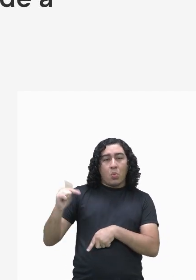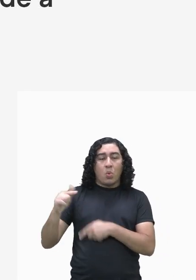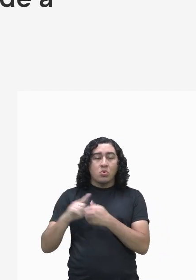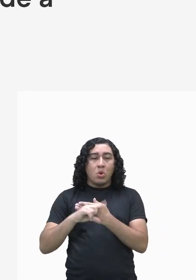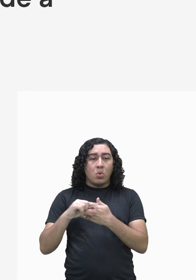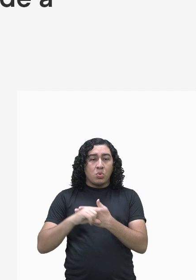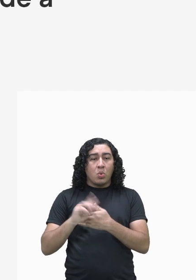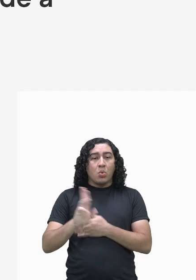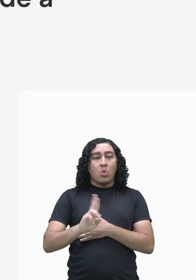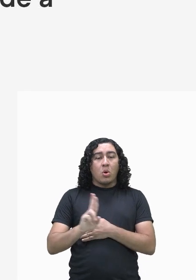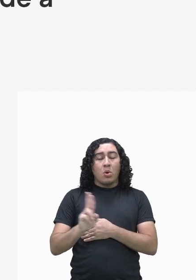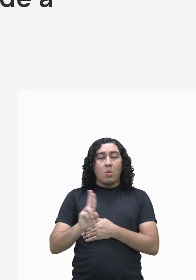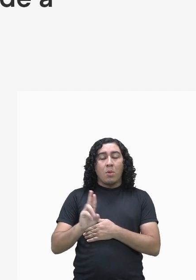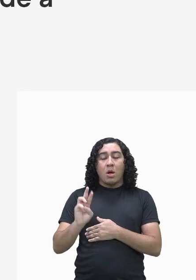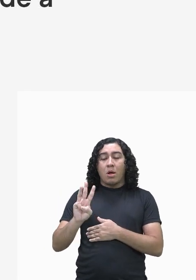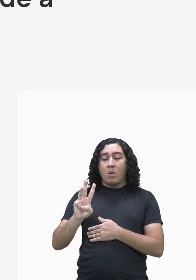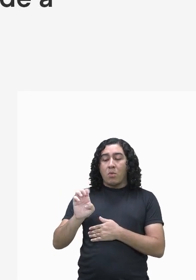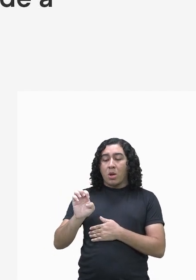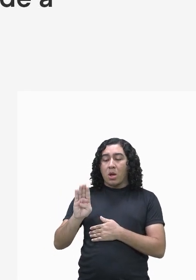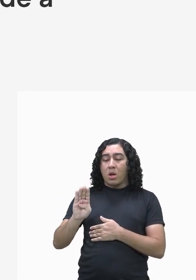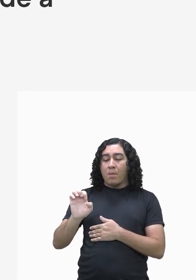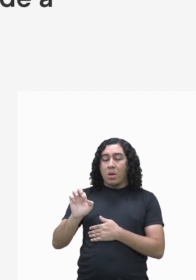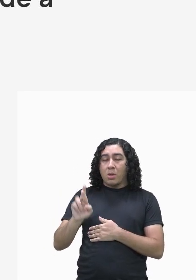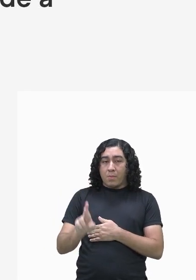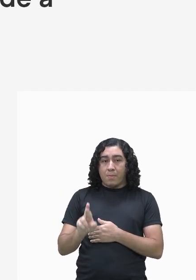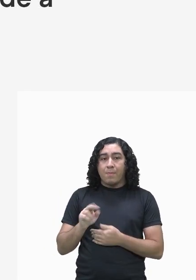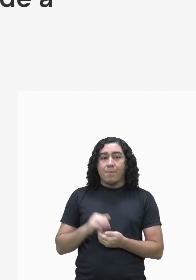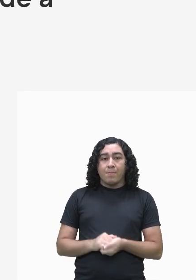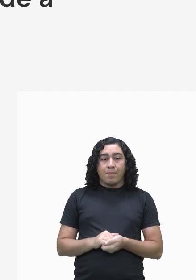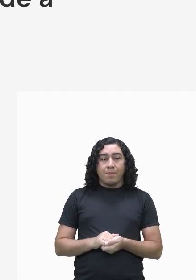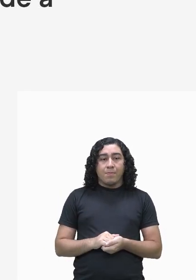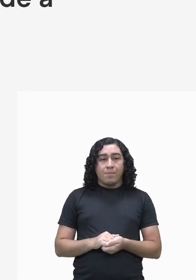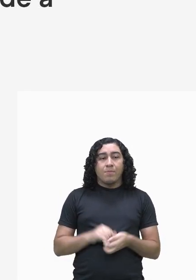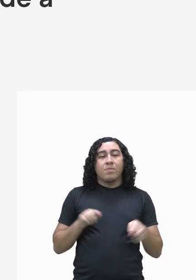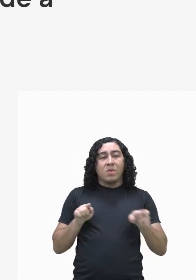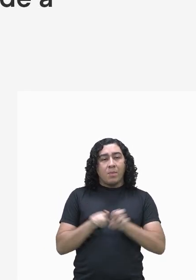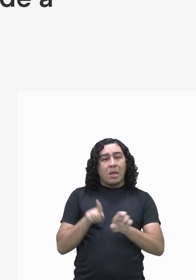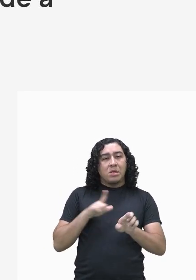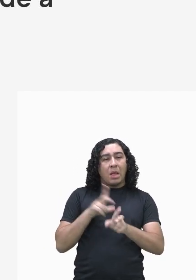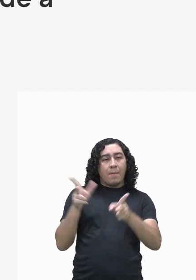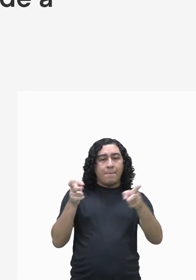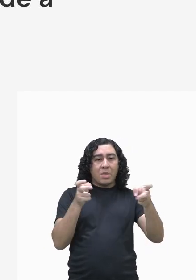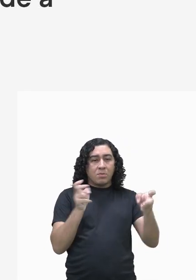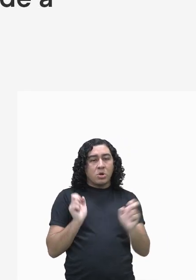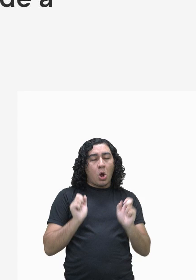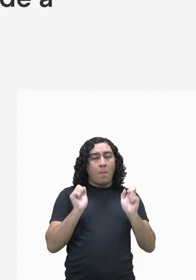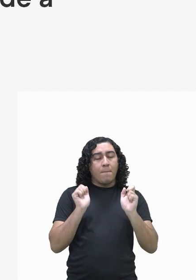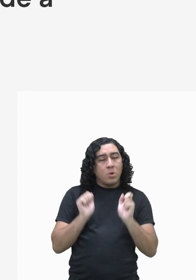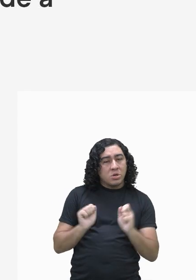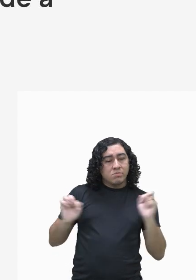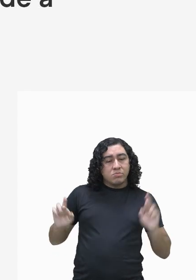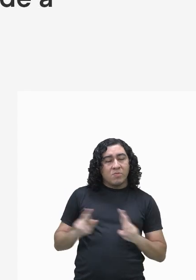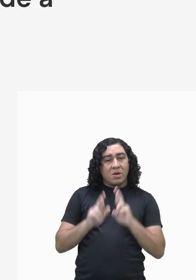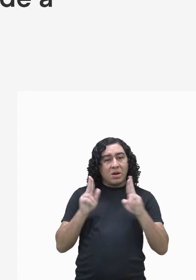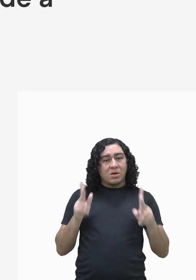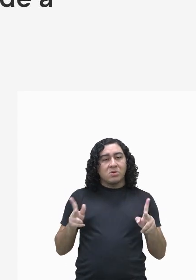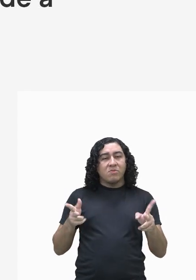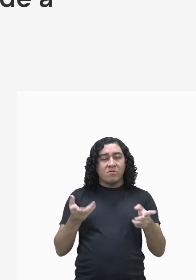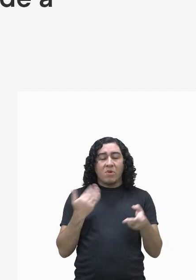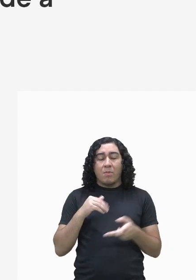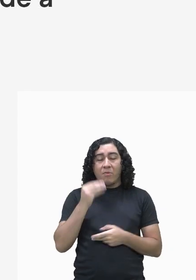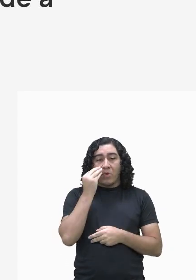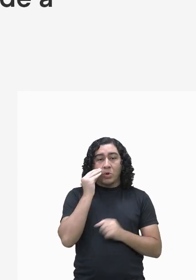chamado Max Weber, que ele também traz uma percepção de poder diferenciada. Veja bem, vamos